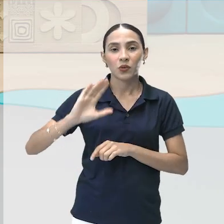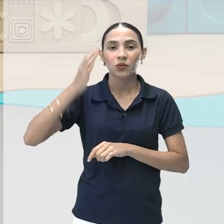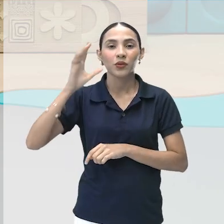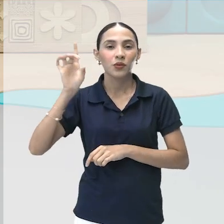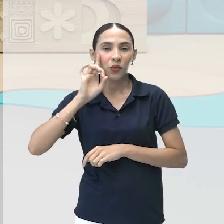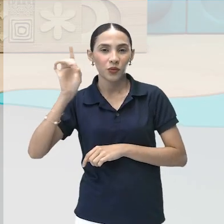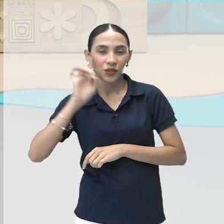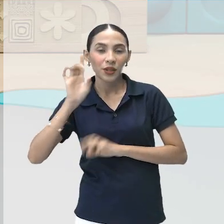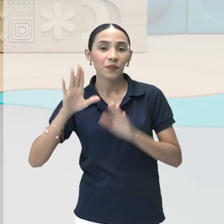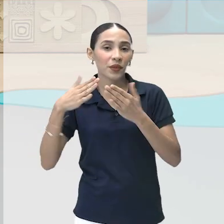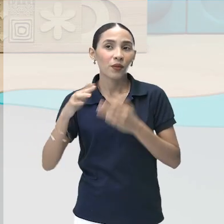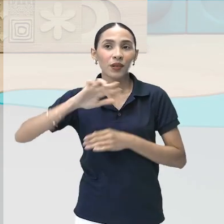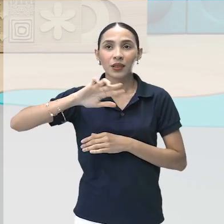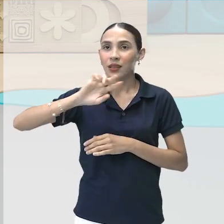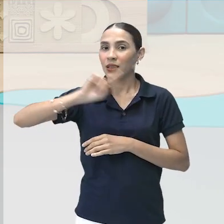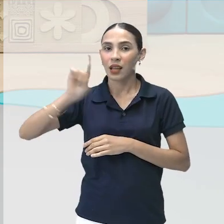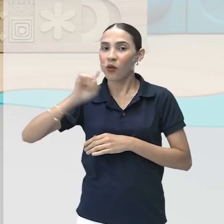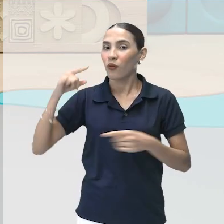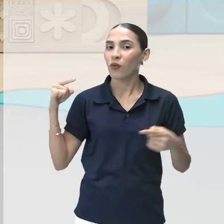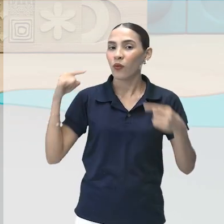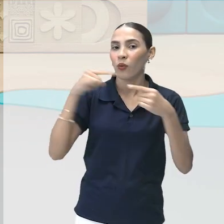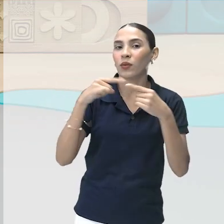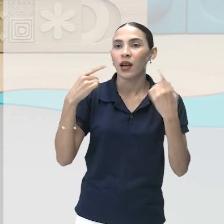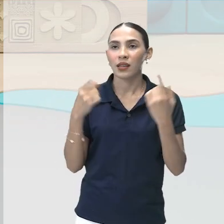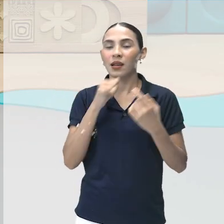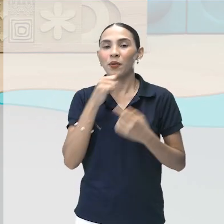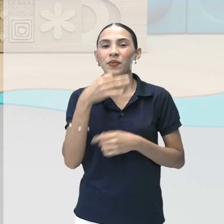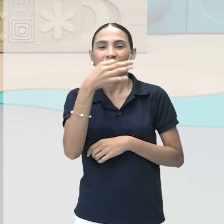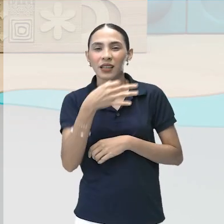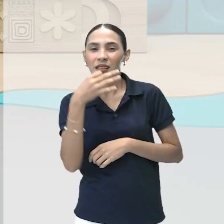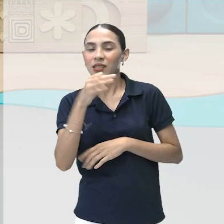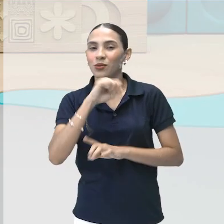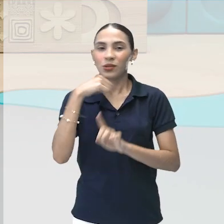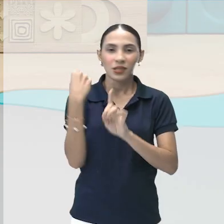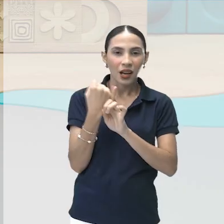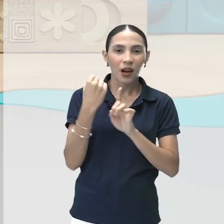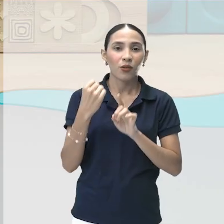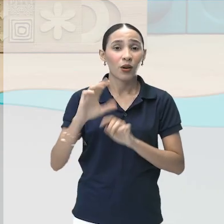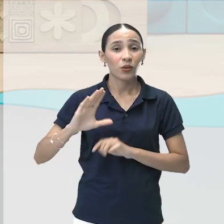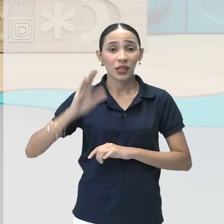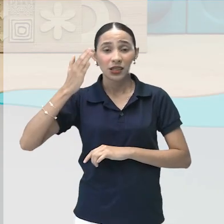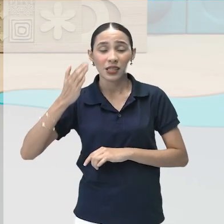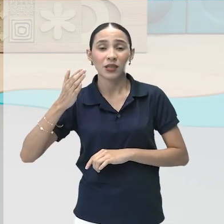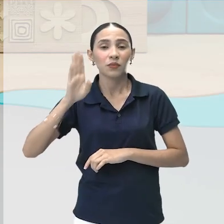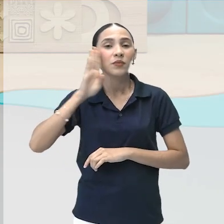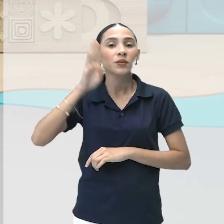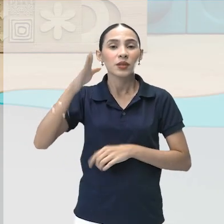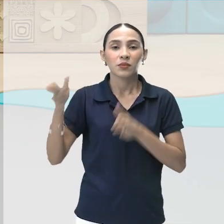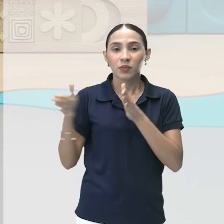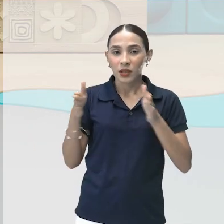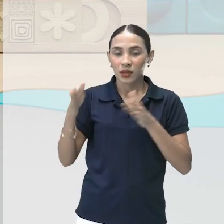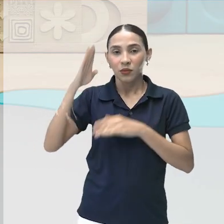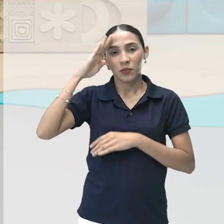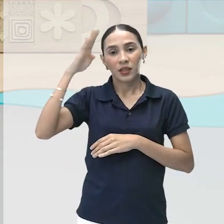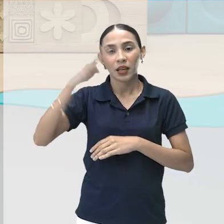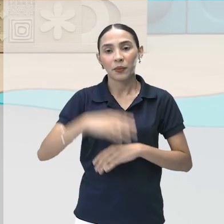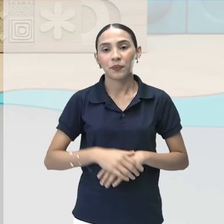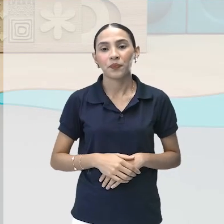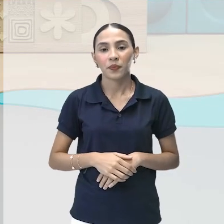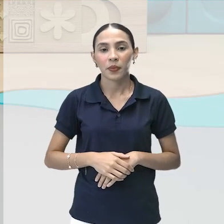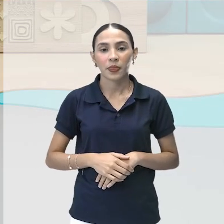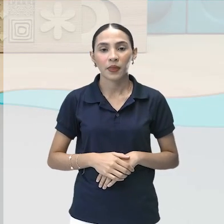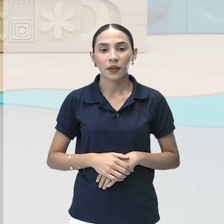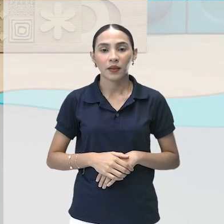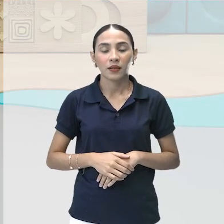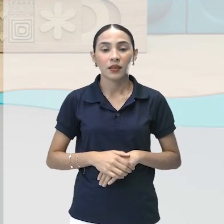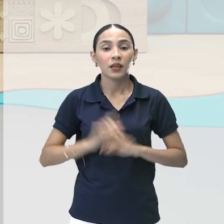cotidianas, ou seja, não falava nada sobre crítica social, o que estava acontecendo ali durante o regime militar.